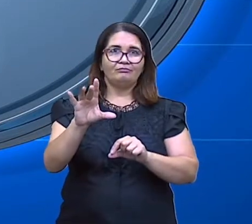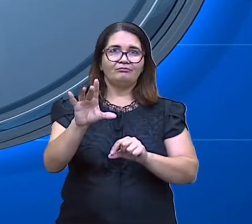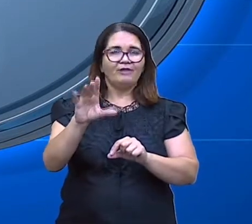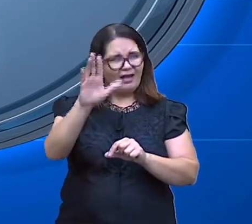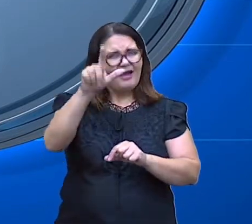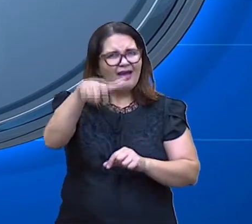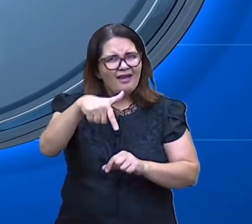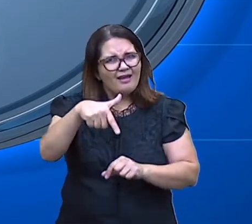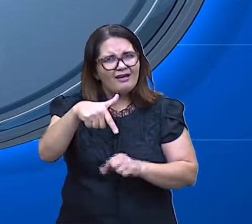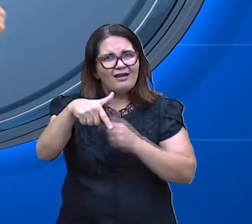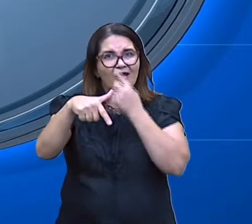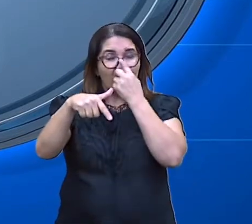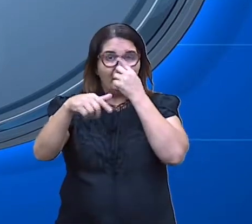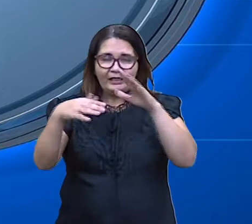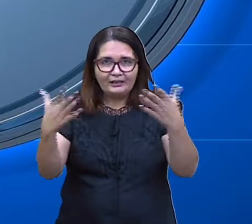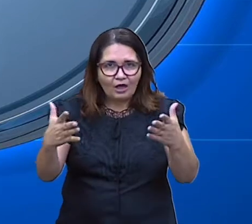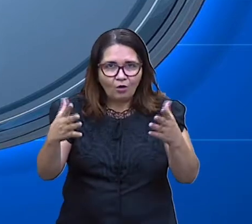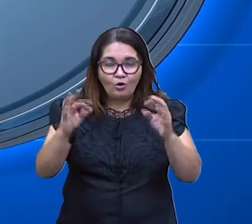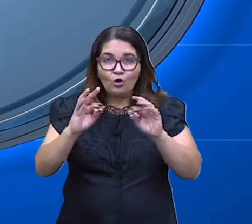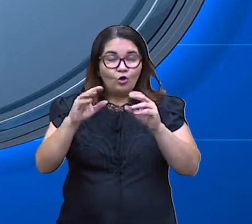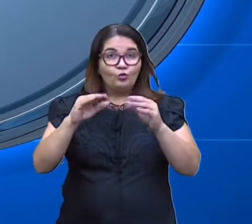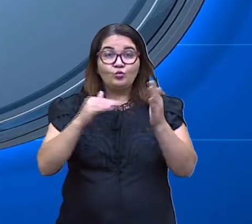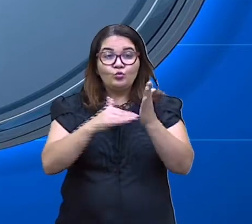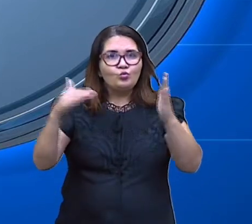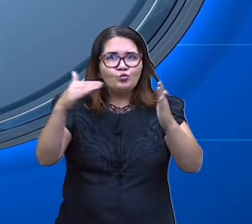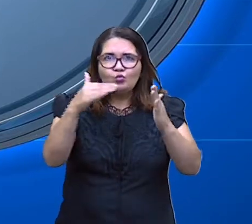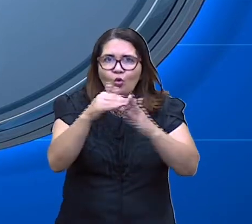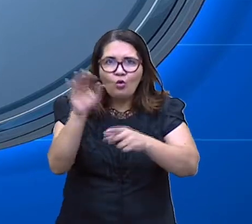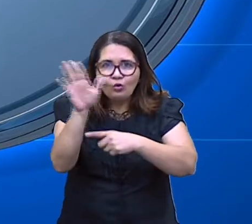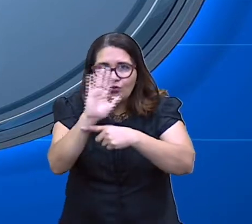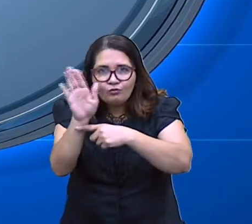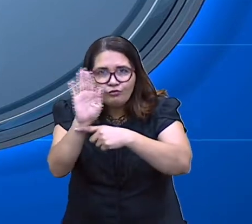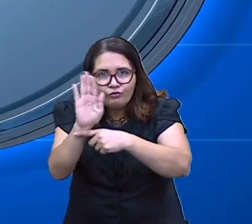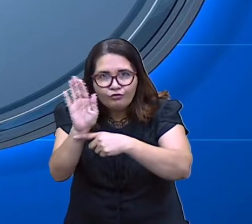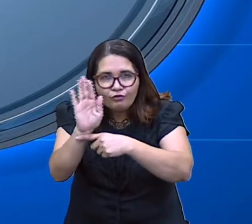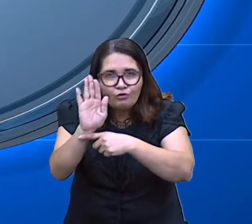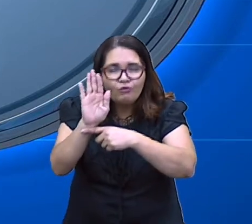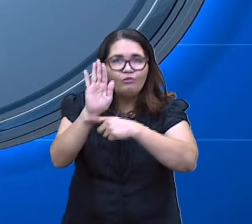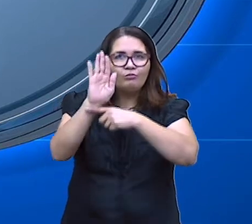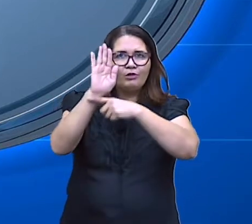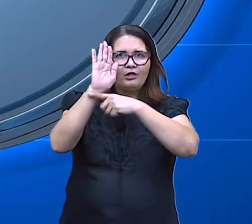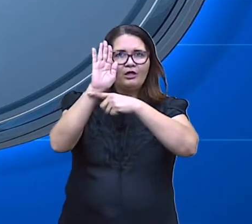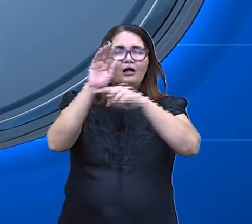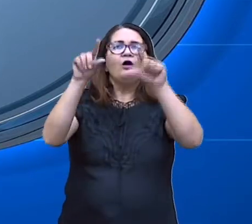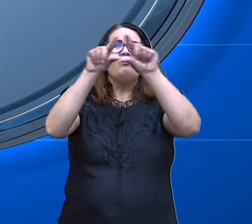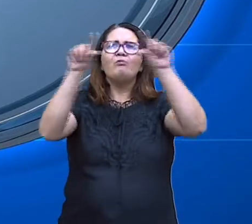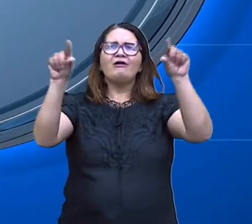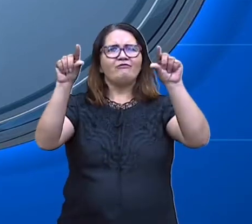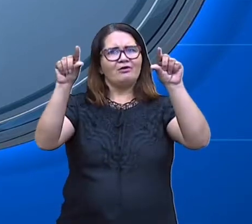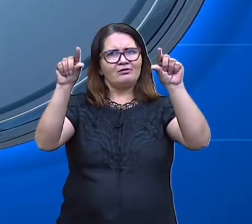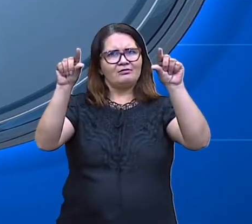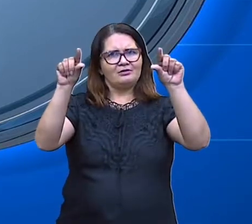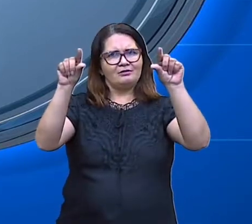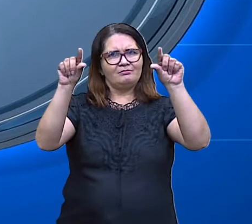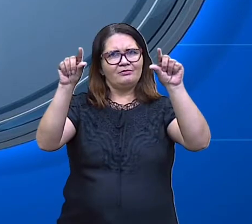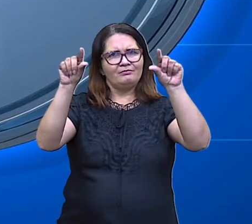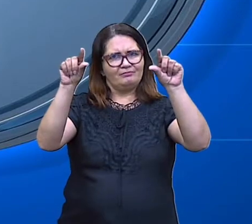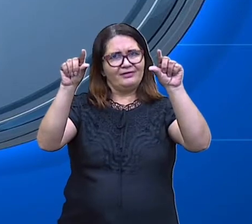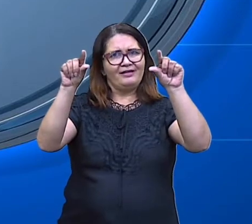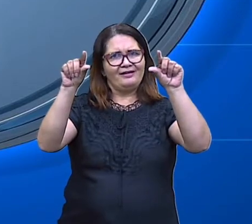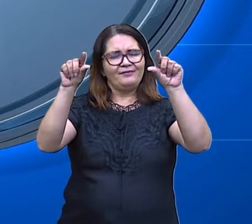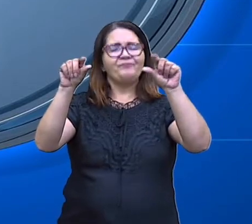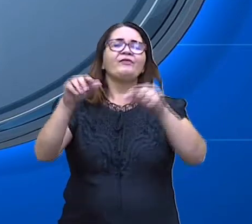não. Você resume todo o filme em uma única frase. Isso é possível, professora? Sim, é